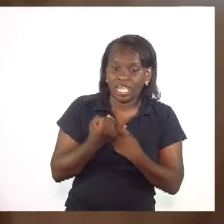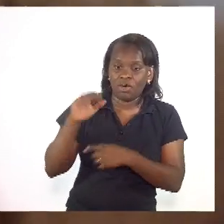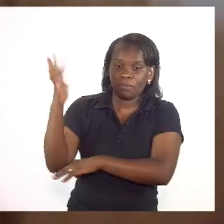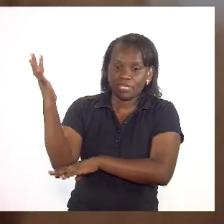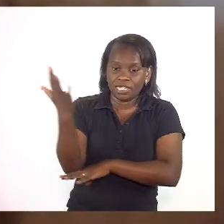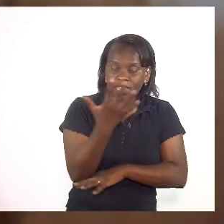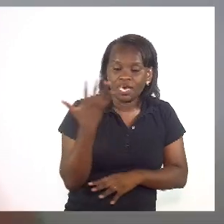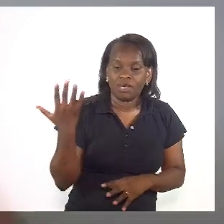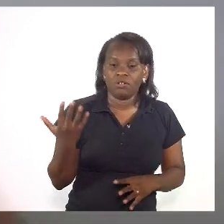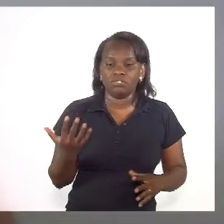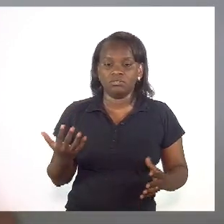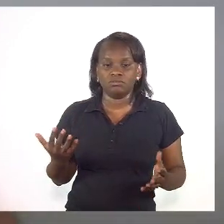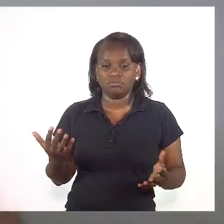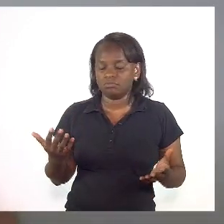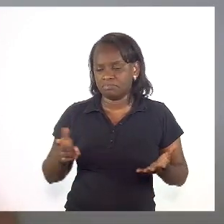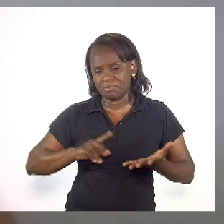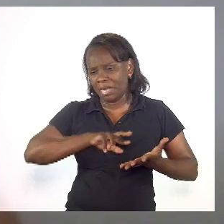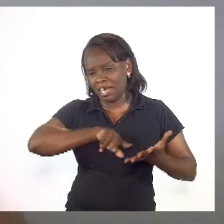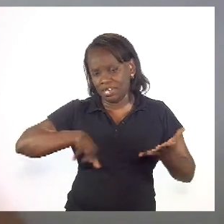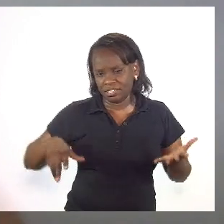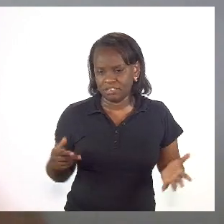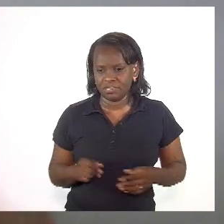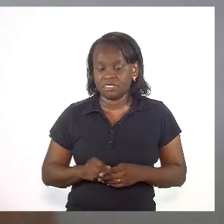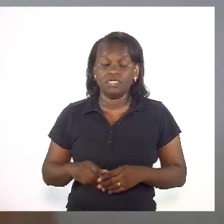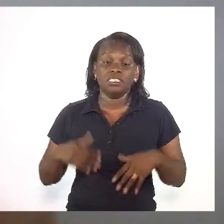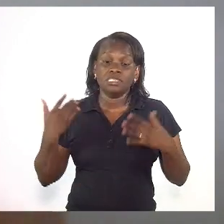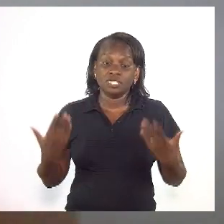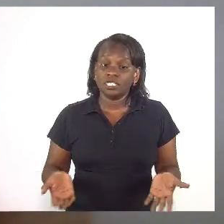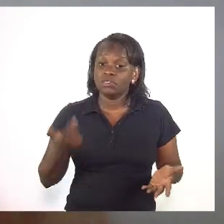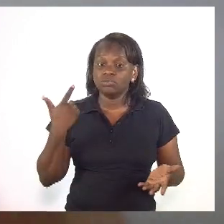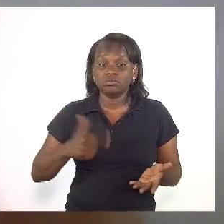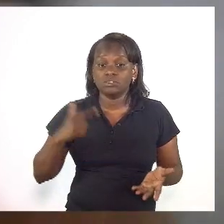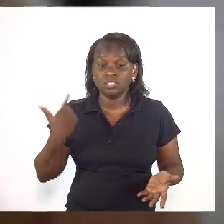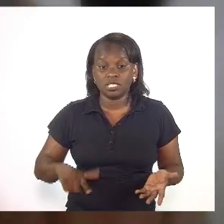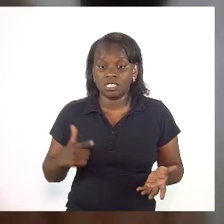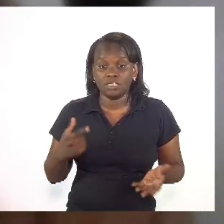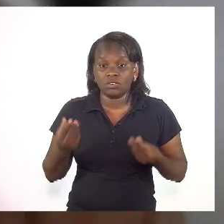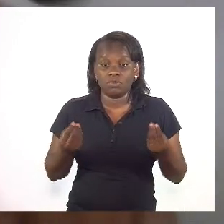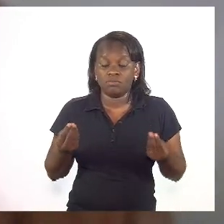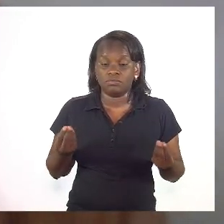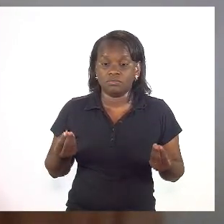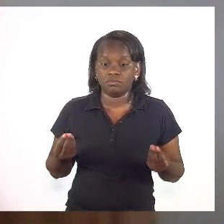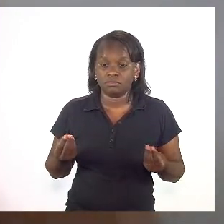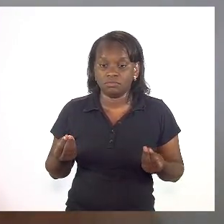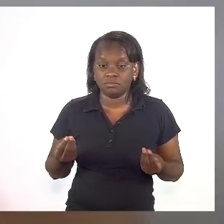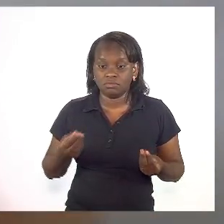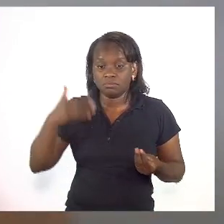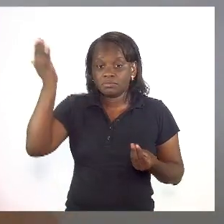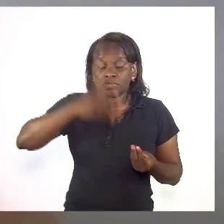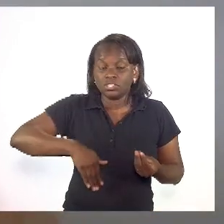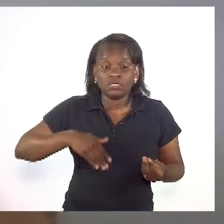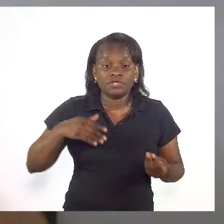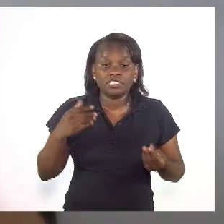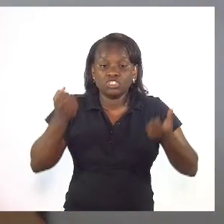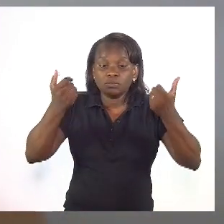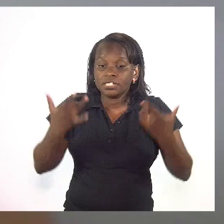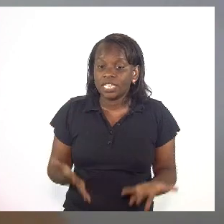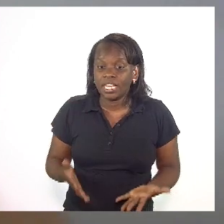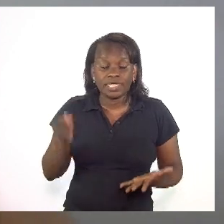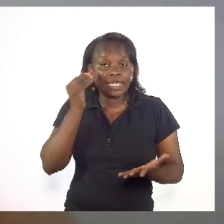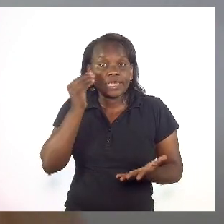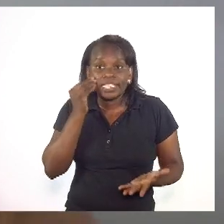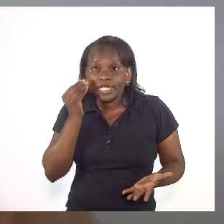ambiental, por aí vai. Então, não tem como justificar, como